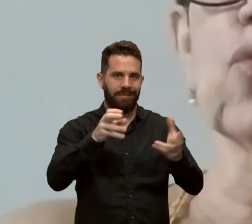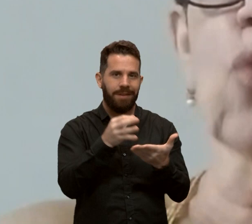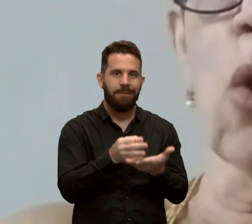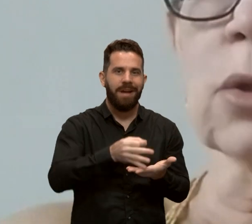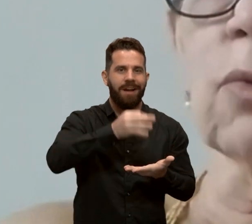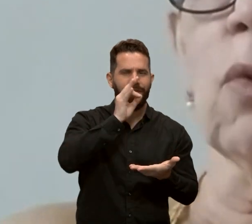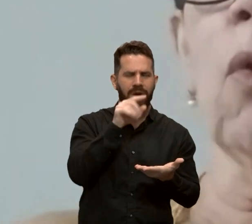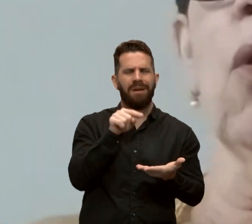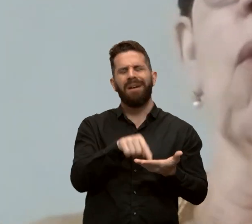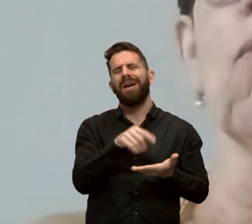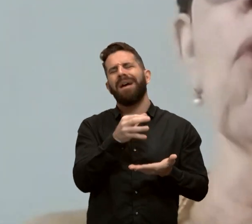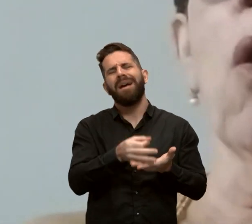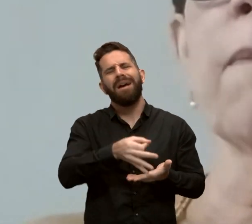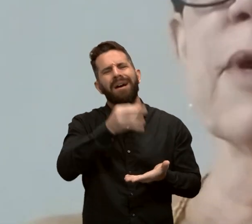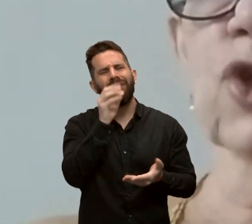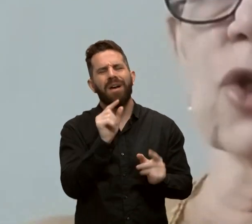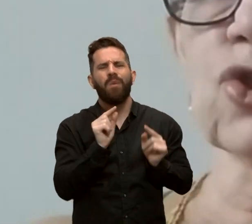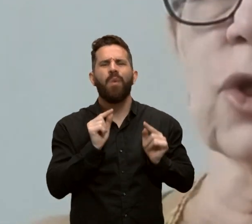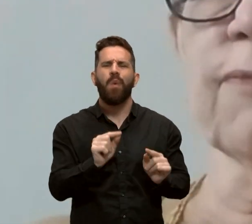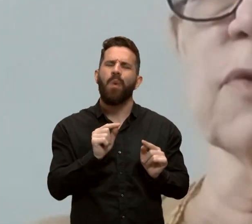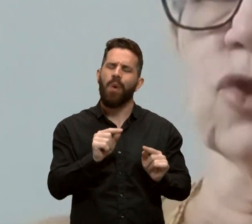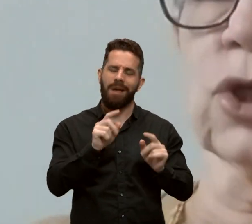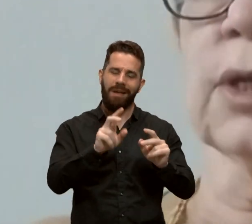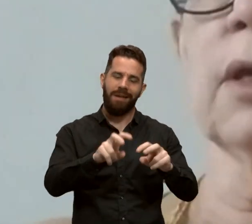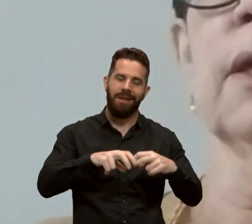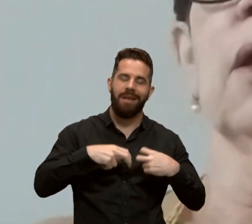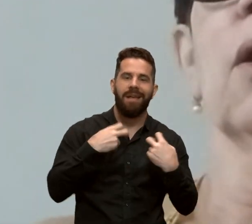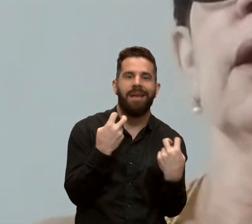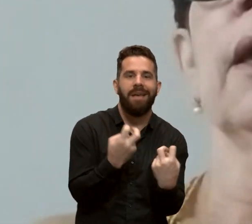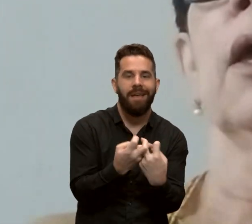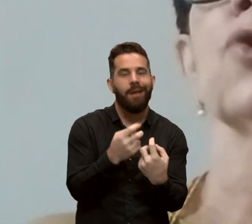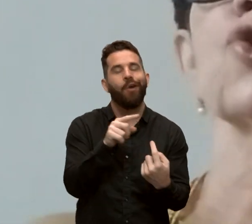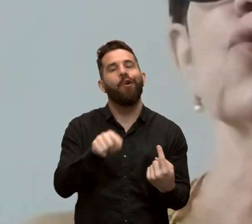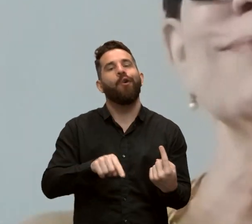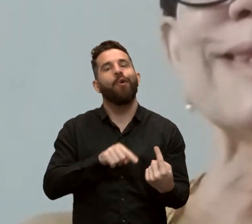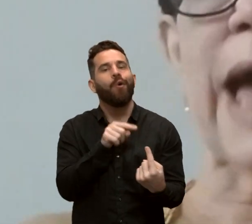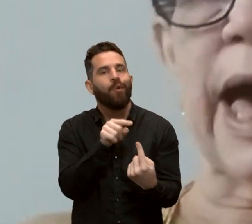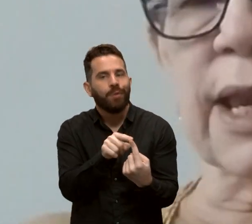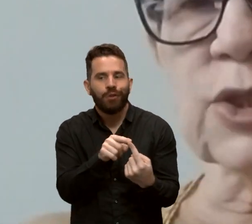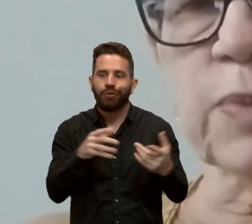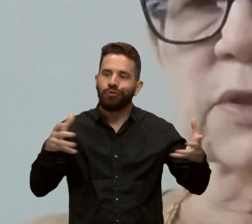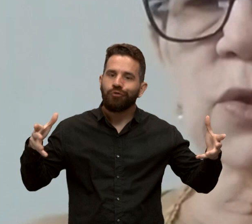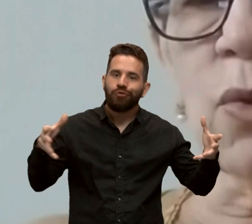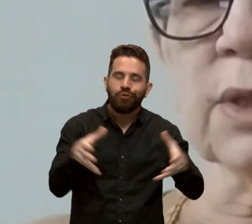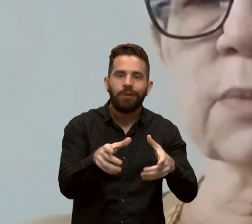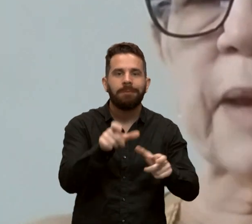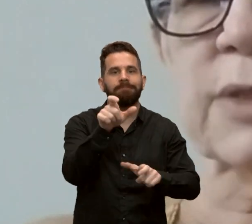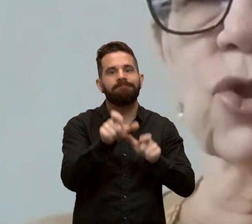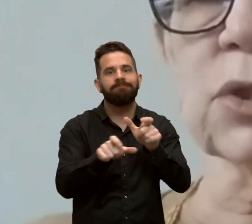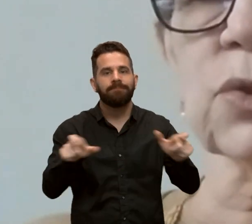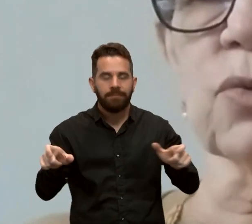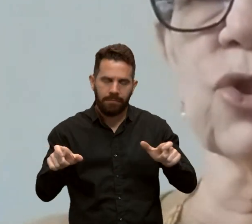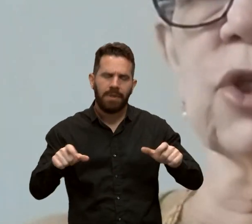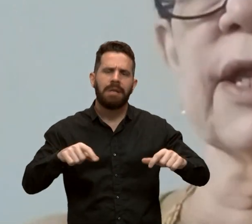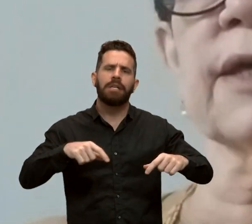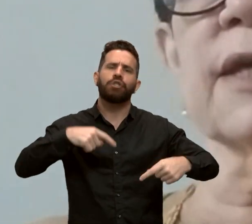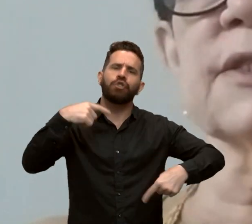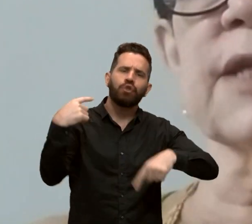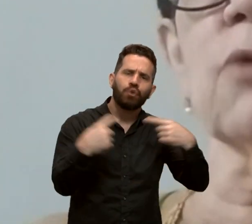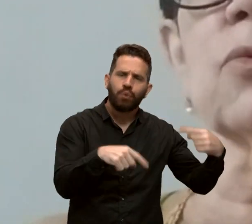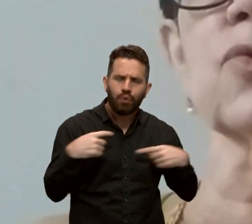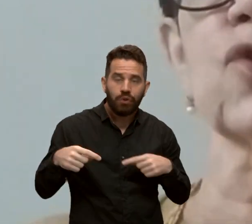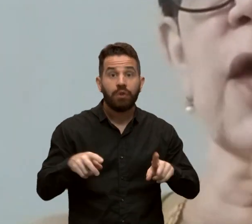ele tem todo um objetivo de juntar as pessoas para discutir